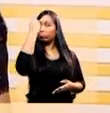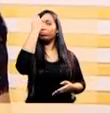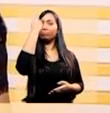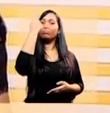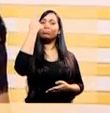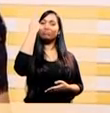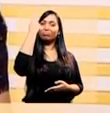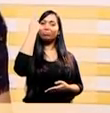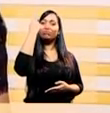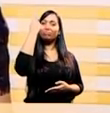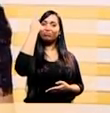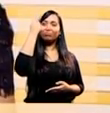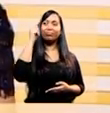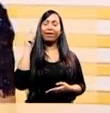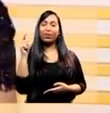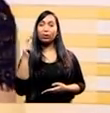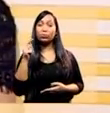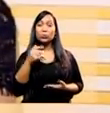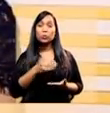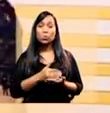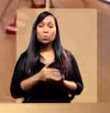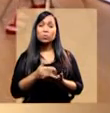além disso, ela começa a ser...